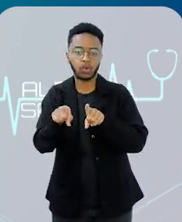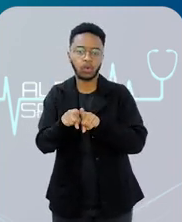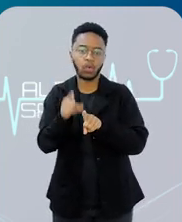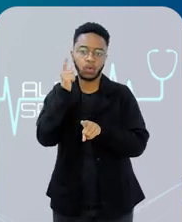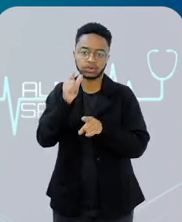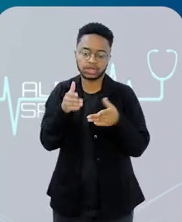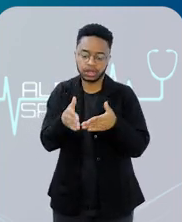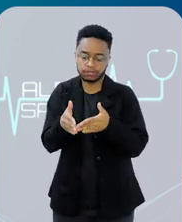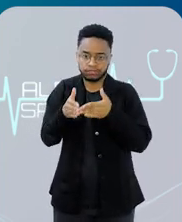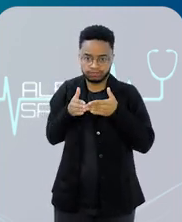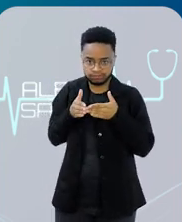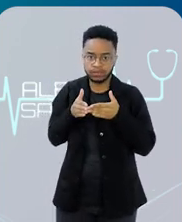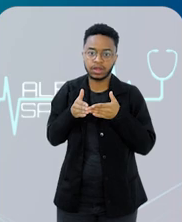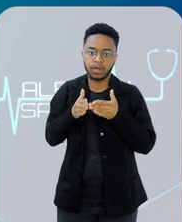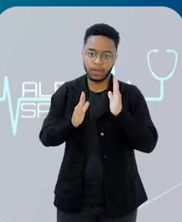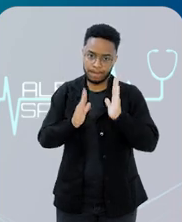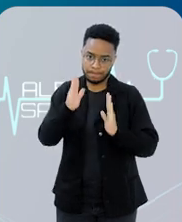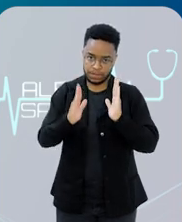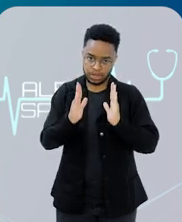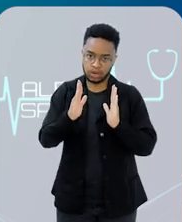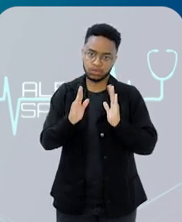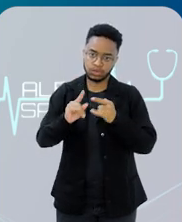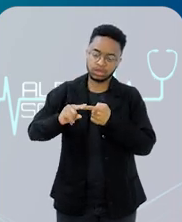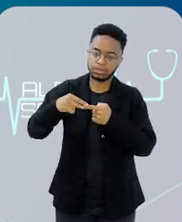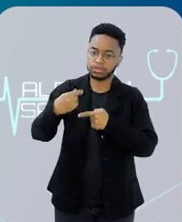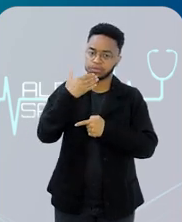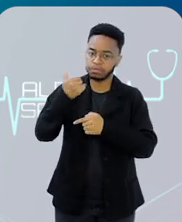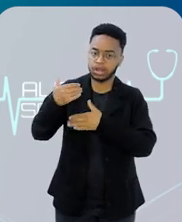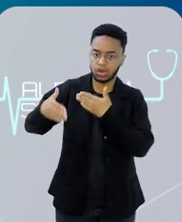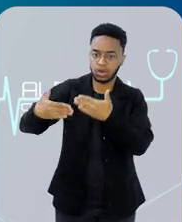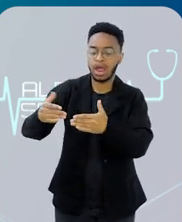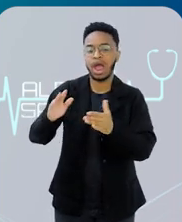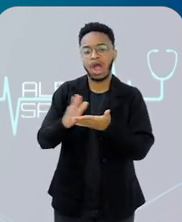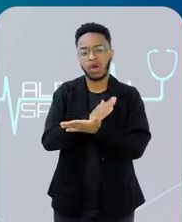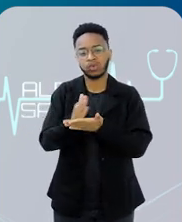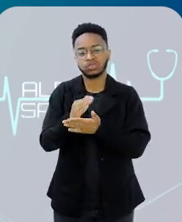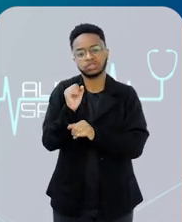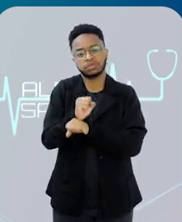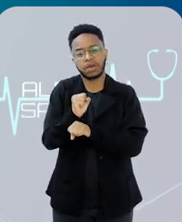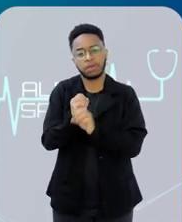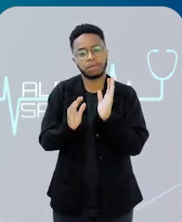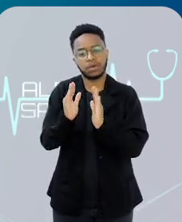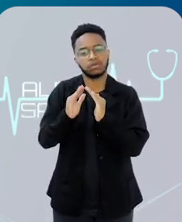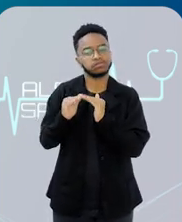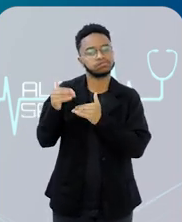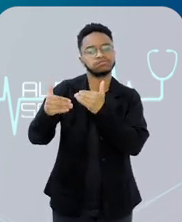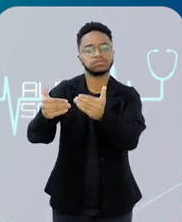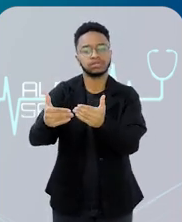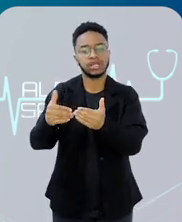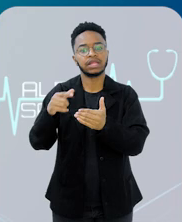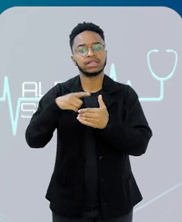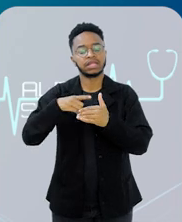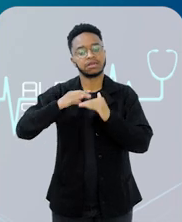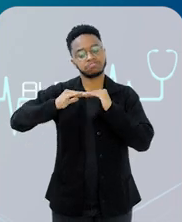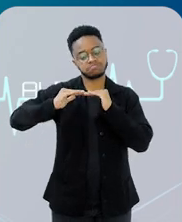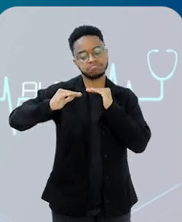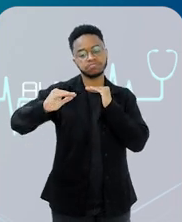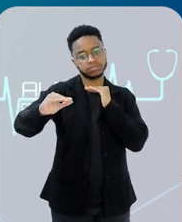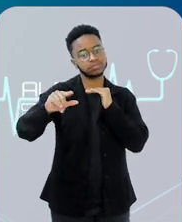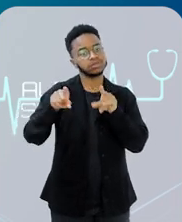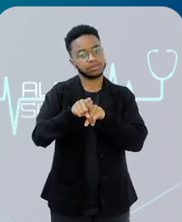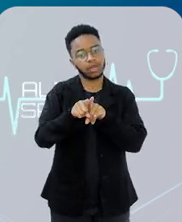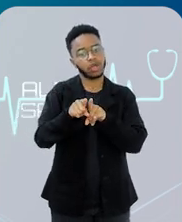se ausentar alguns dias para ter uma boa recuperação, muitas protelam para uma fase mais avançada, onde a estabilidade